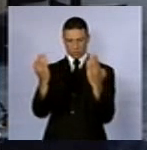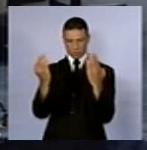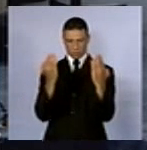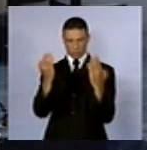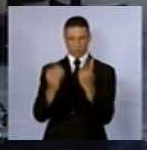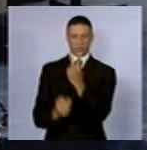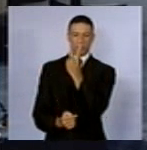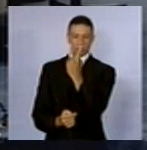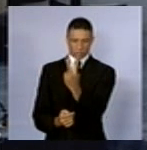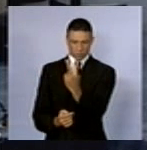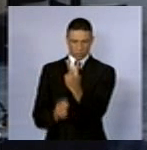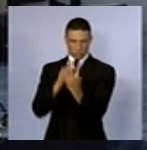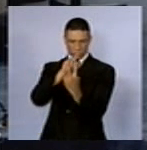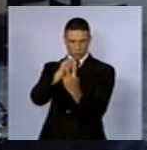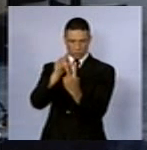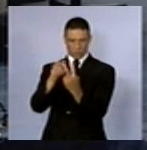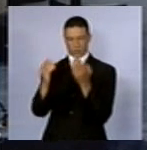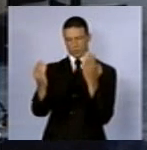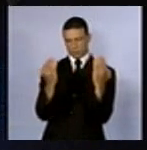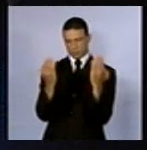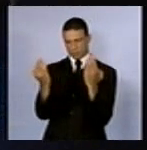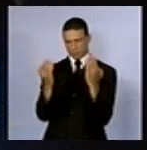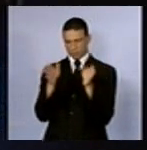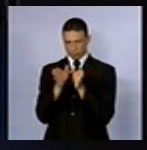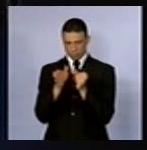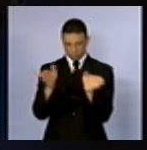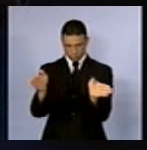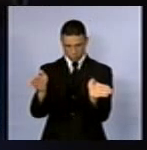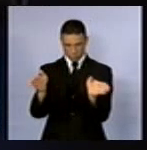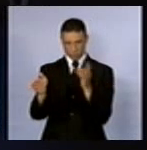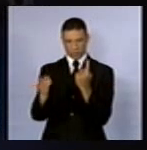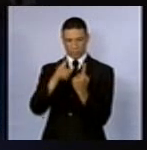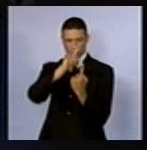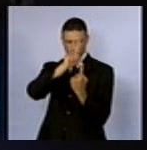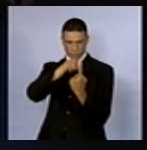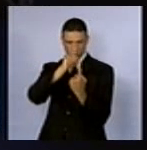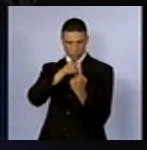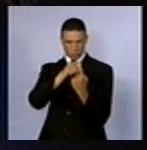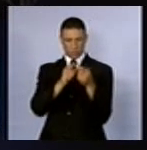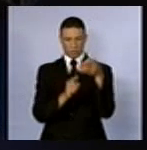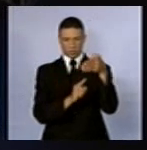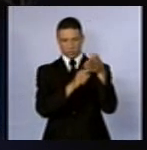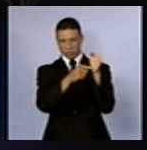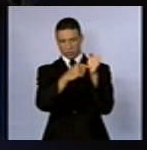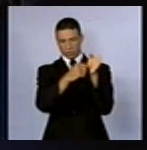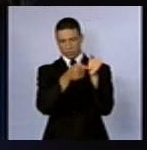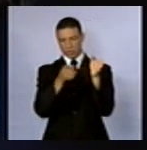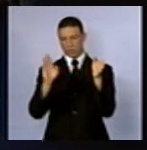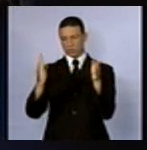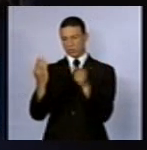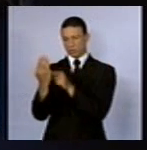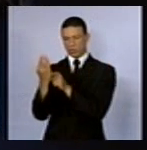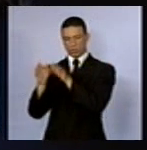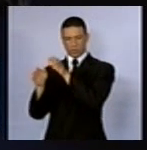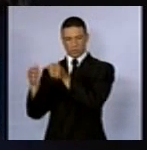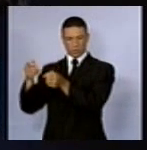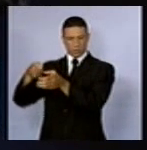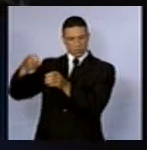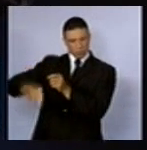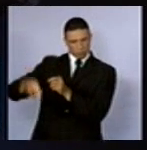de geração transmissão e Distribuição tem que seguir um é o nível de referência e o outro é o a restrição básica